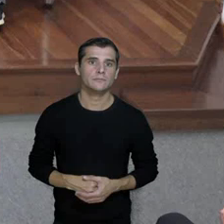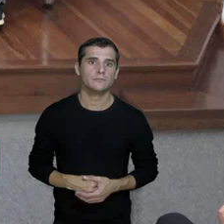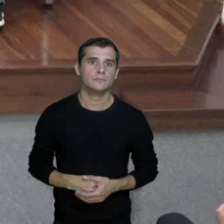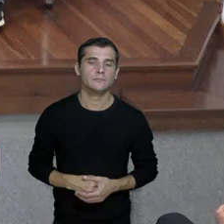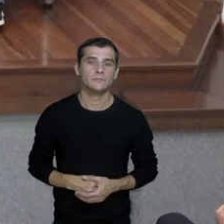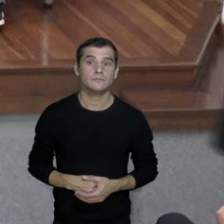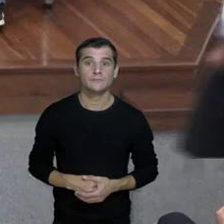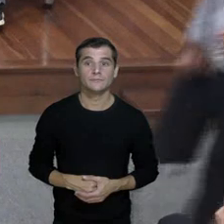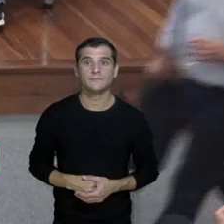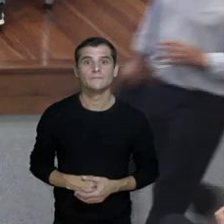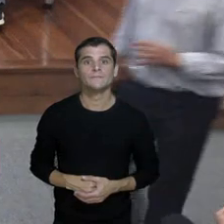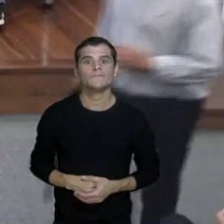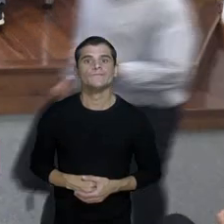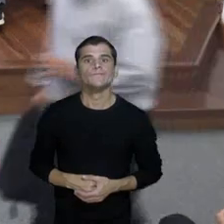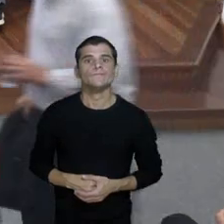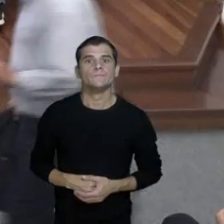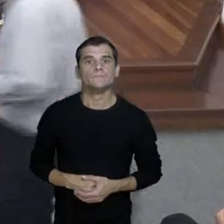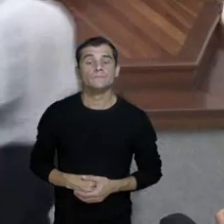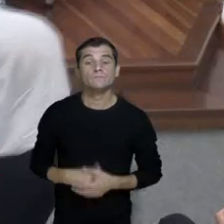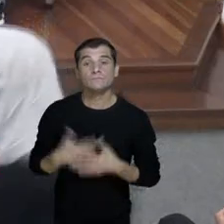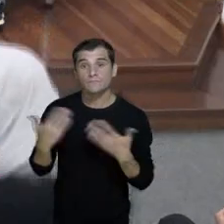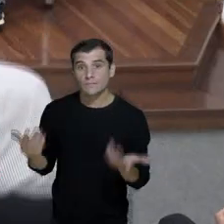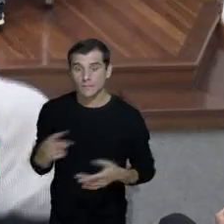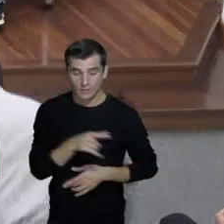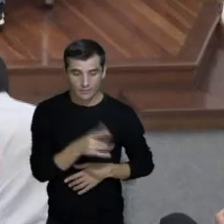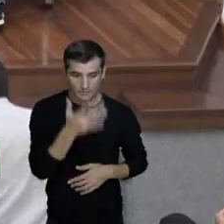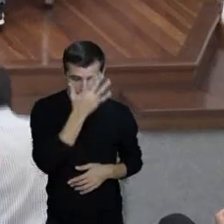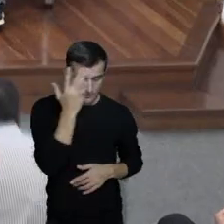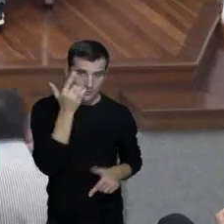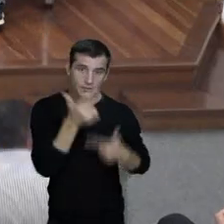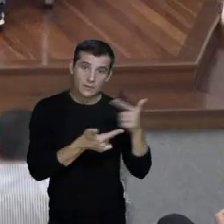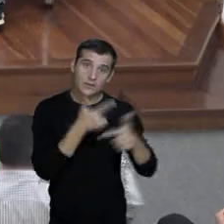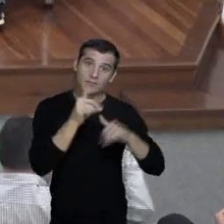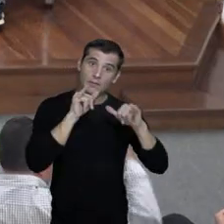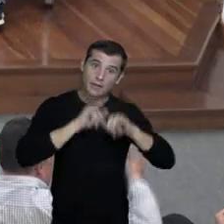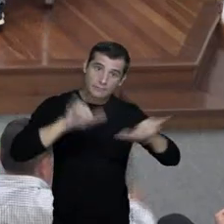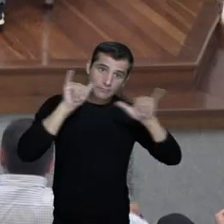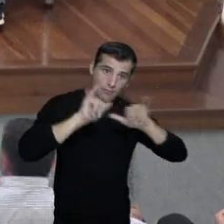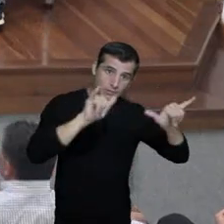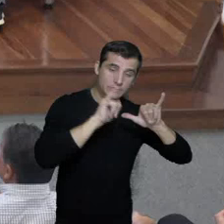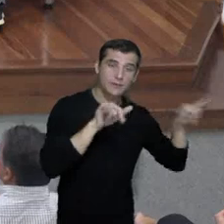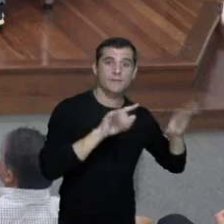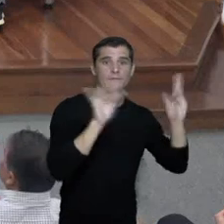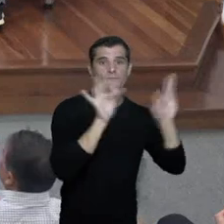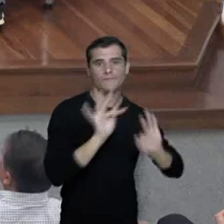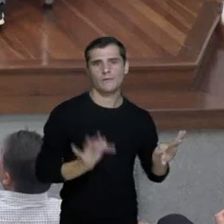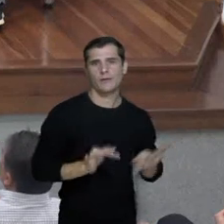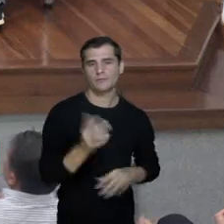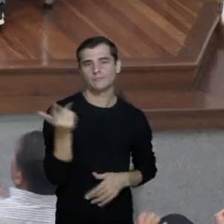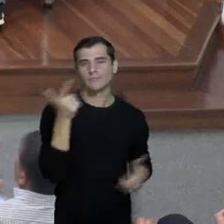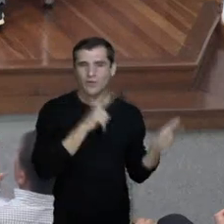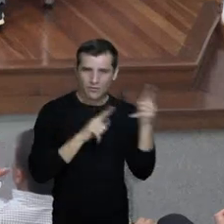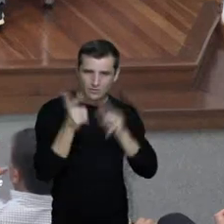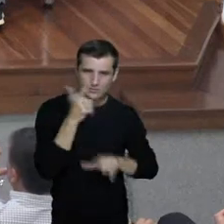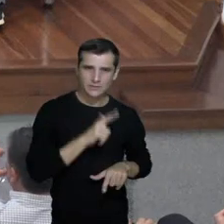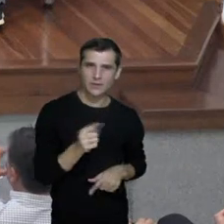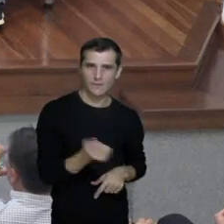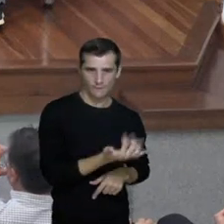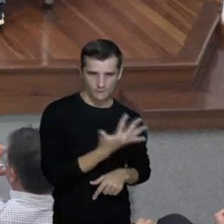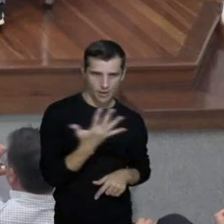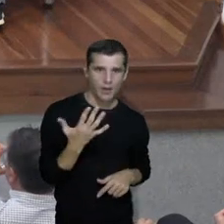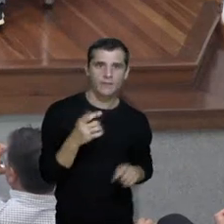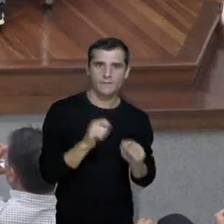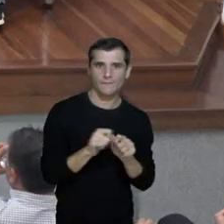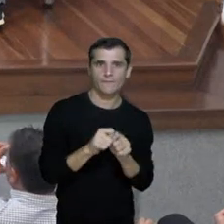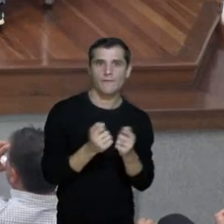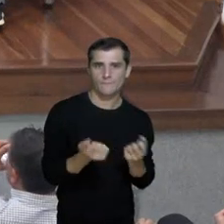troco cara eu como publicitário eu eu sou fui muito feliz eu me realizei bastante eu fiz muita coisa trabalhei por